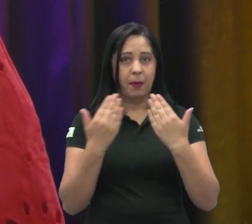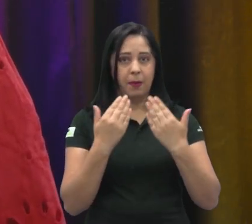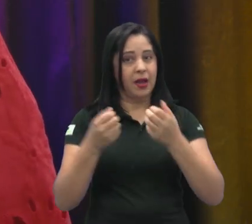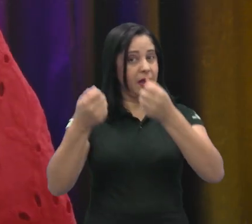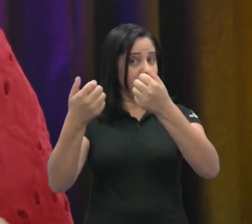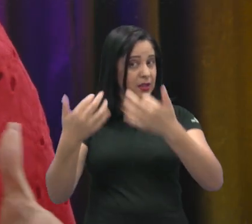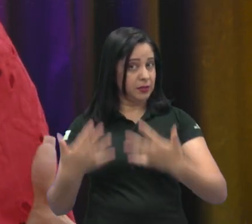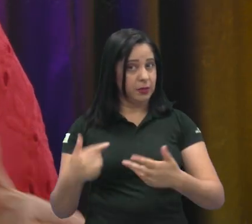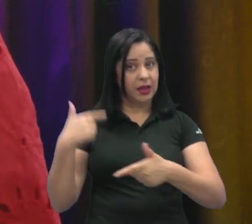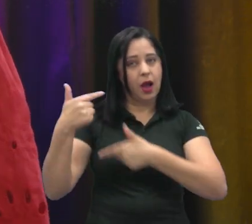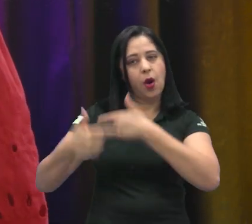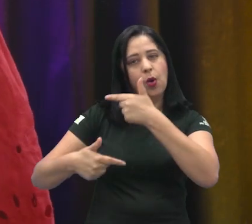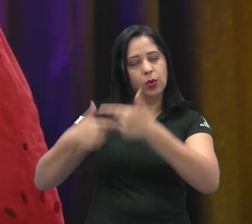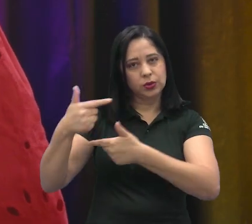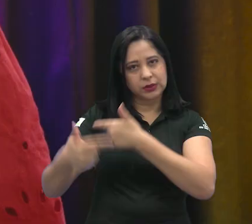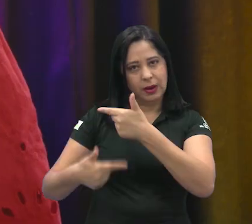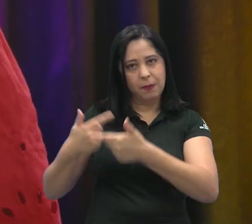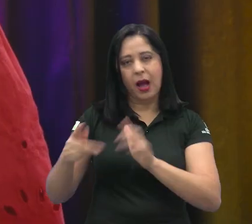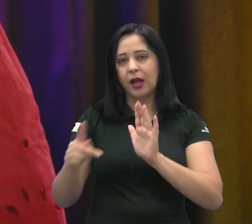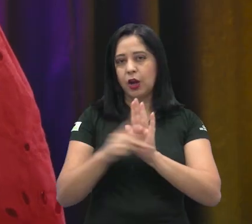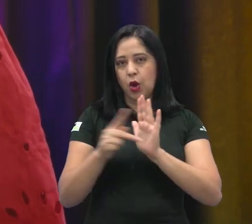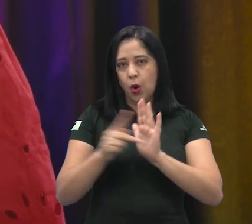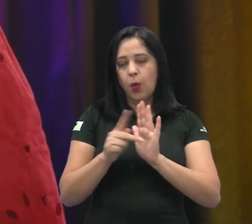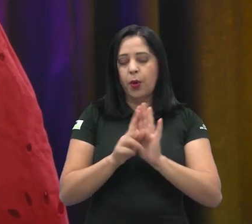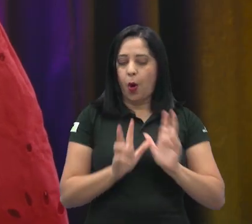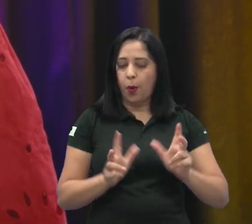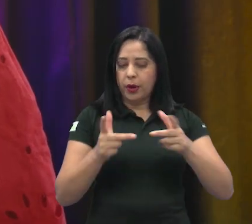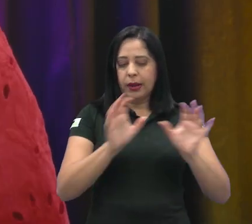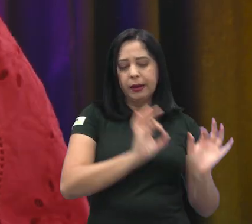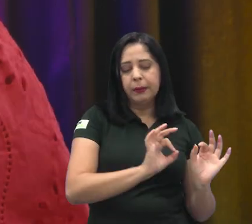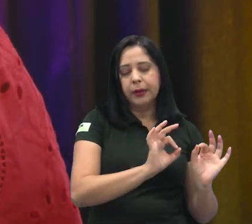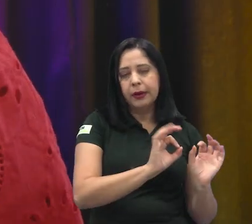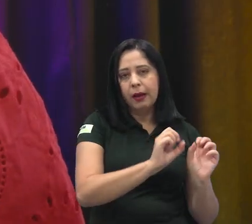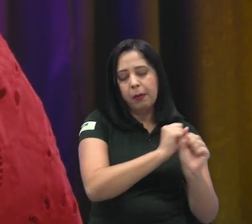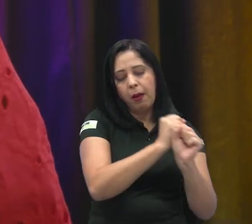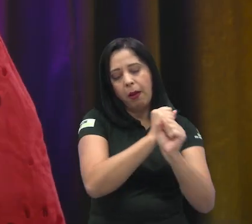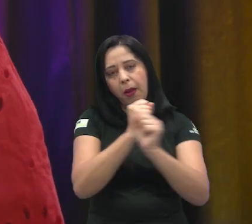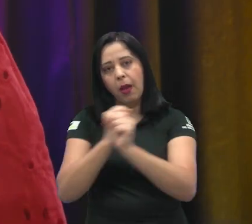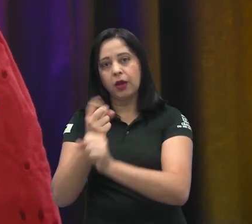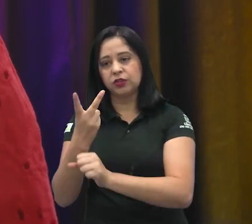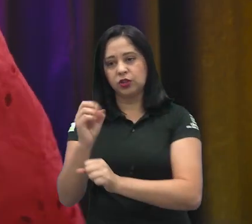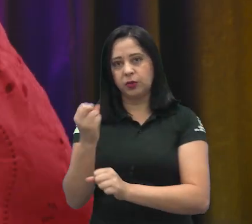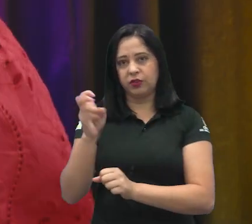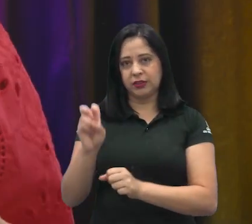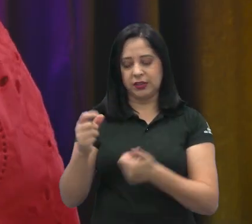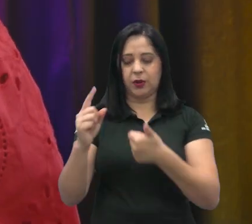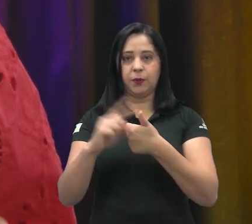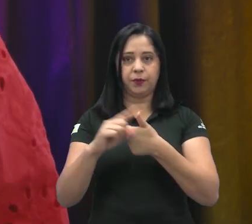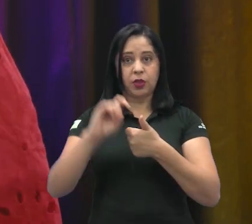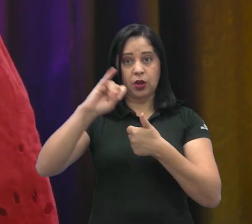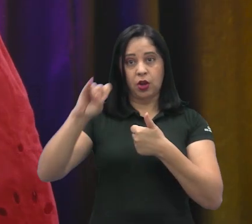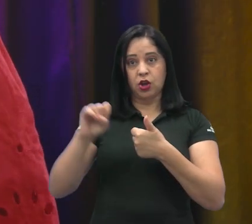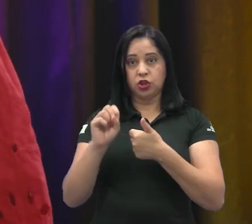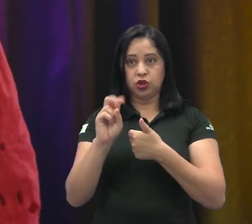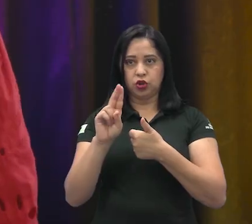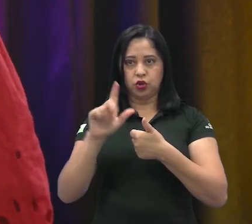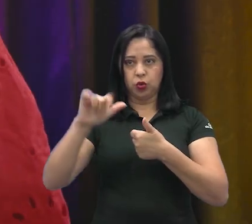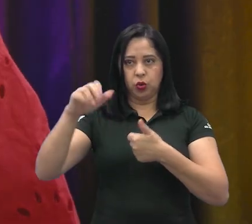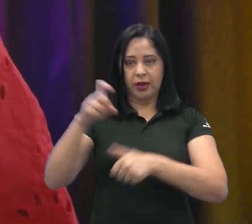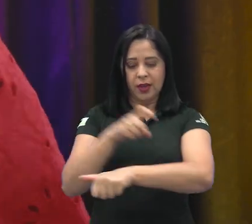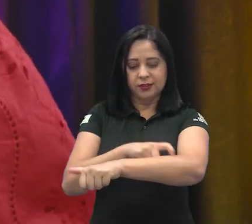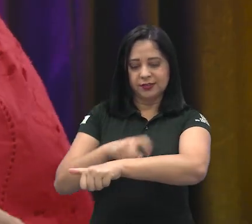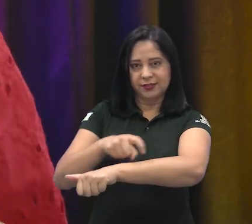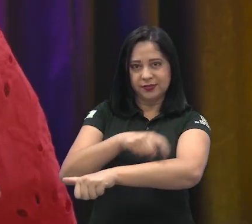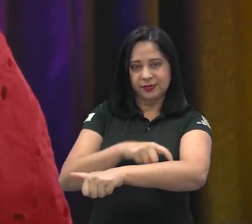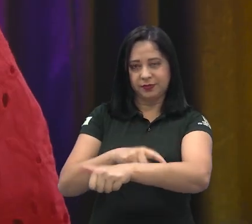e debates que aconteceram na Câmara durante o ano de 2025, eu recebo Júlia Lopes, apresentadora do Boletim